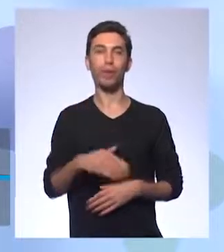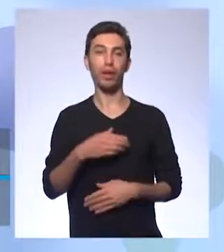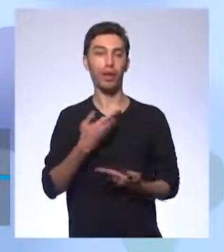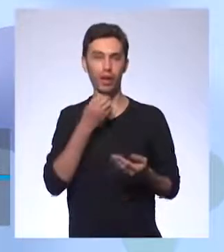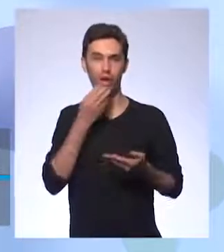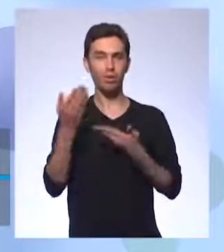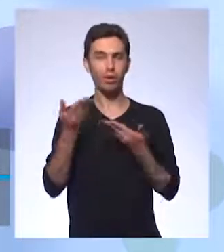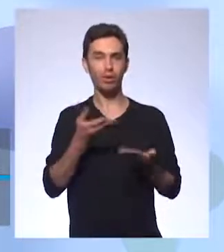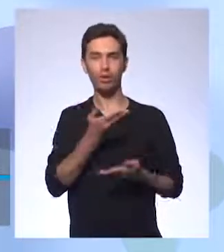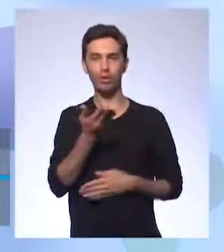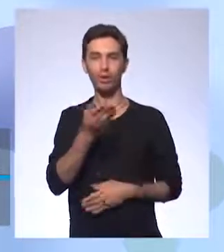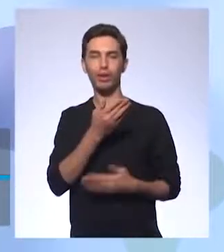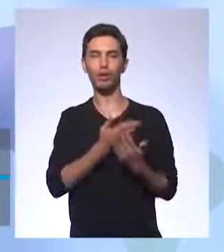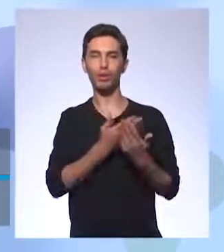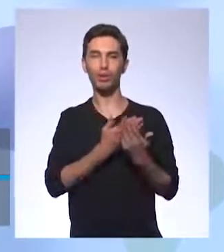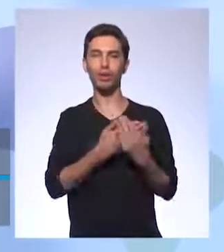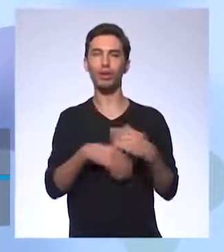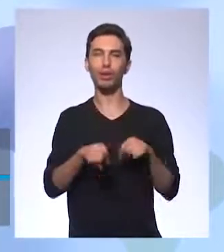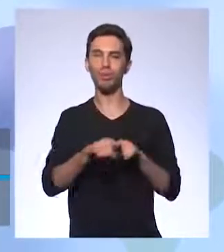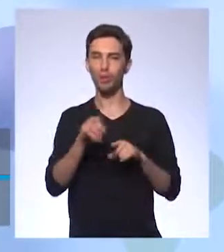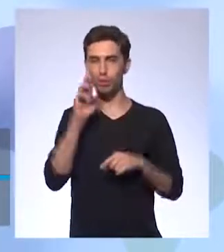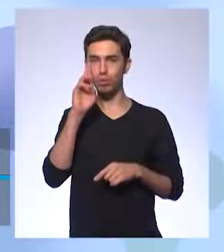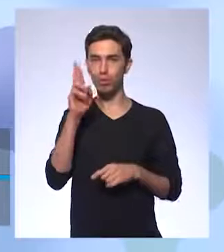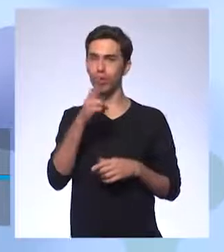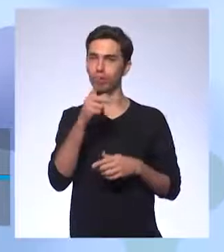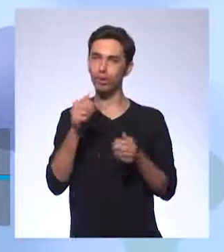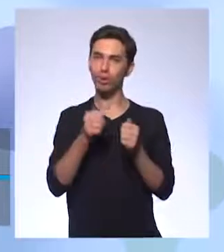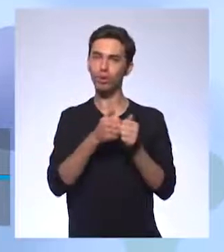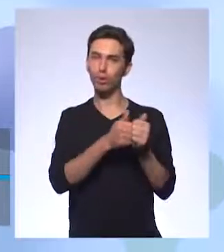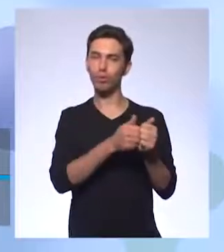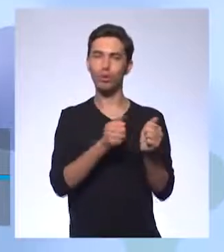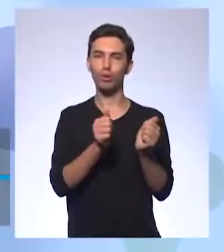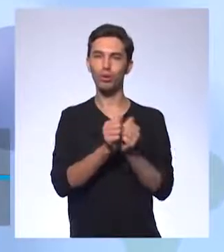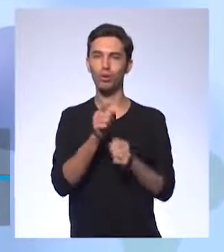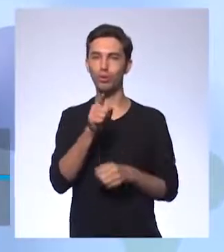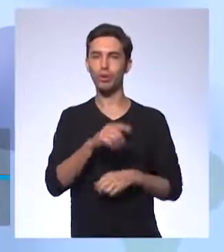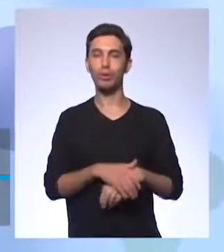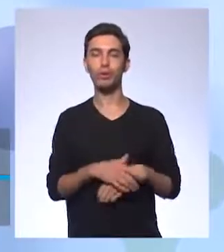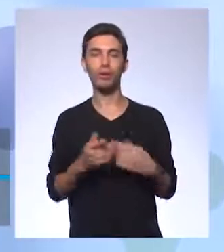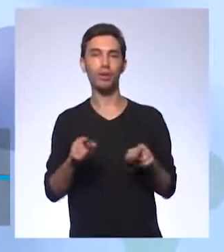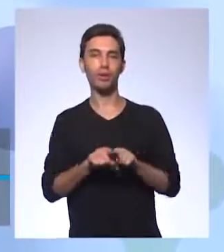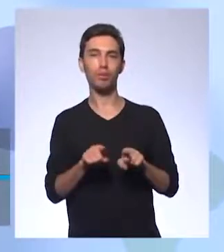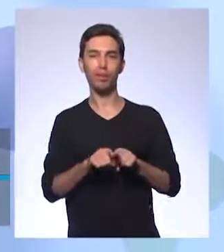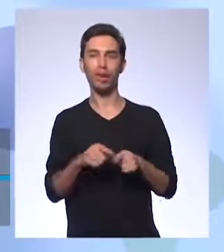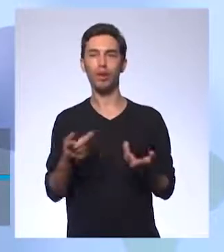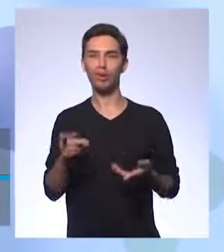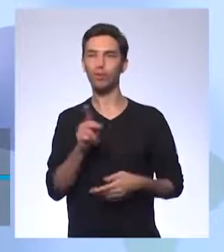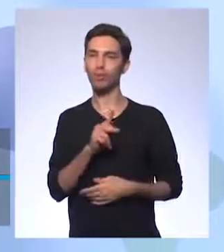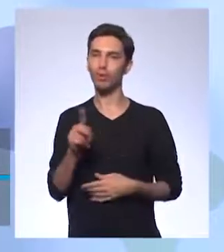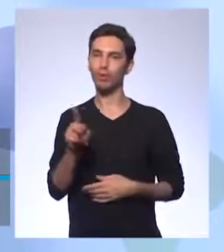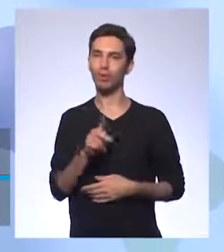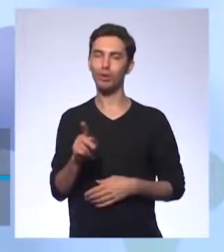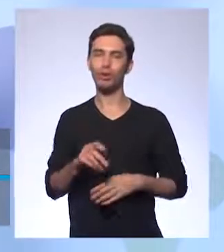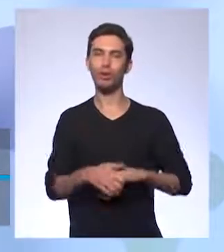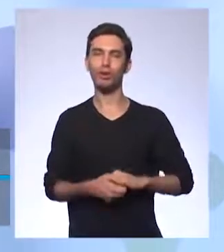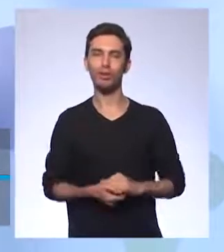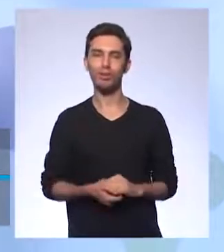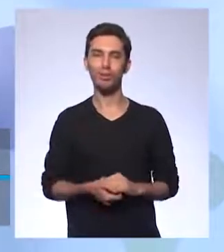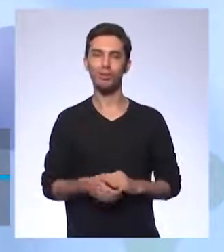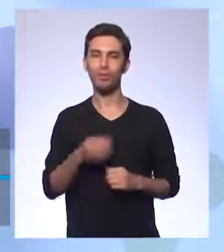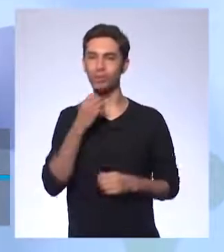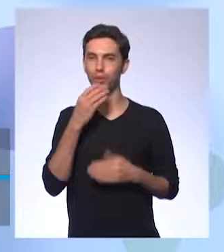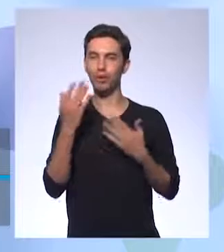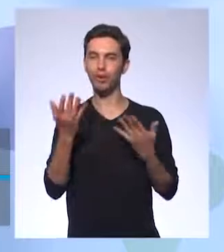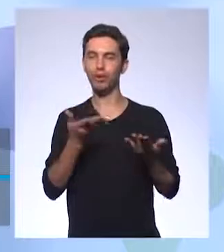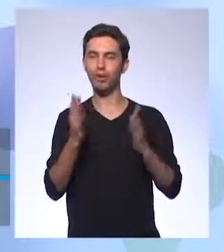você, estudante, ao seu responsável que possa estar aí acompanhando nossas aulas e, claro, nossos queridos colegas professores. Sejam